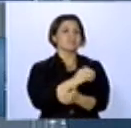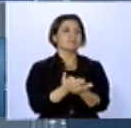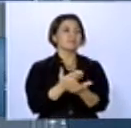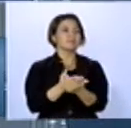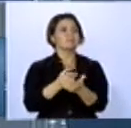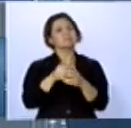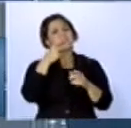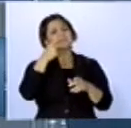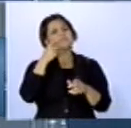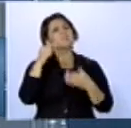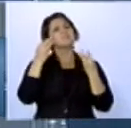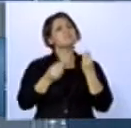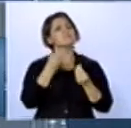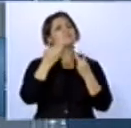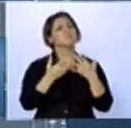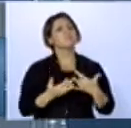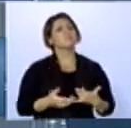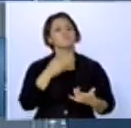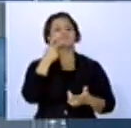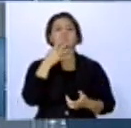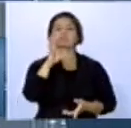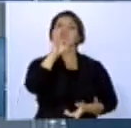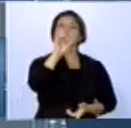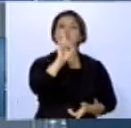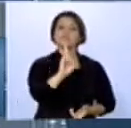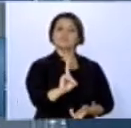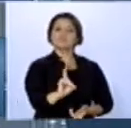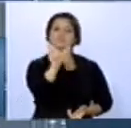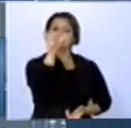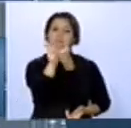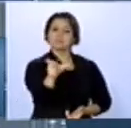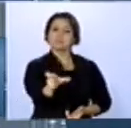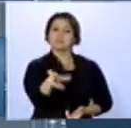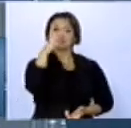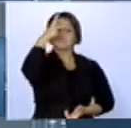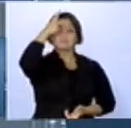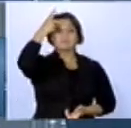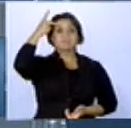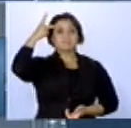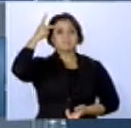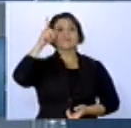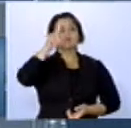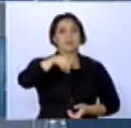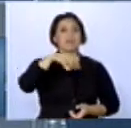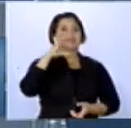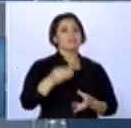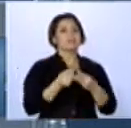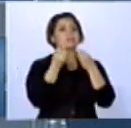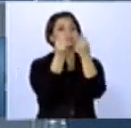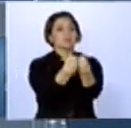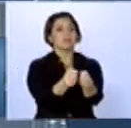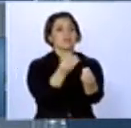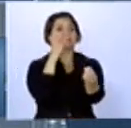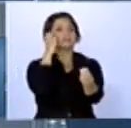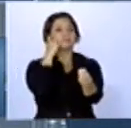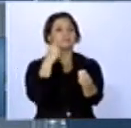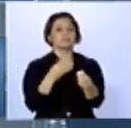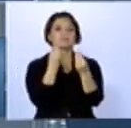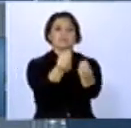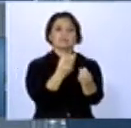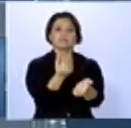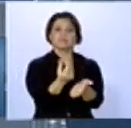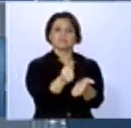versada sobre o direito do indivíduo de doar e qual que era o tipo de